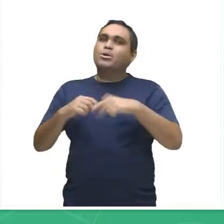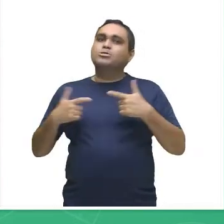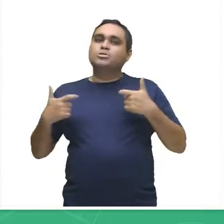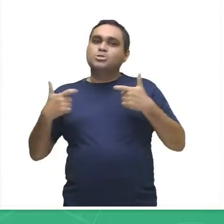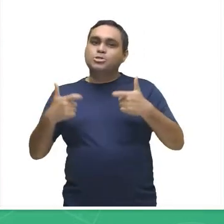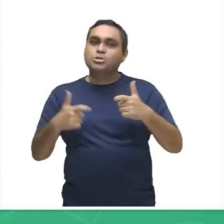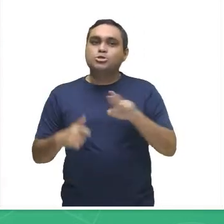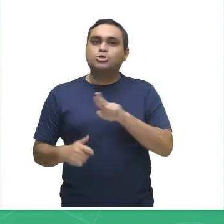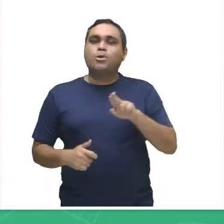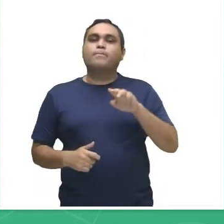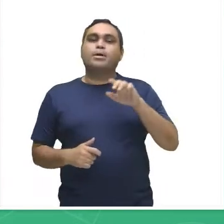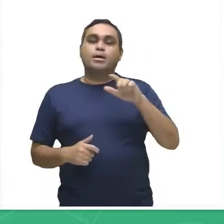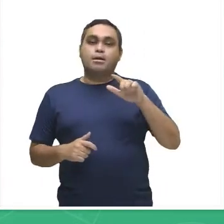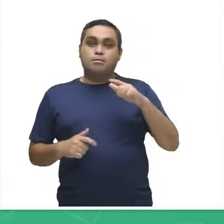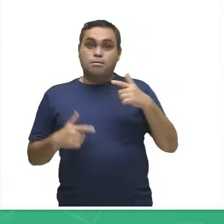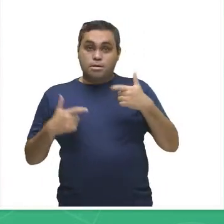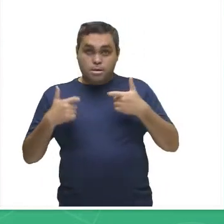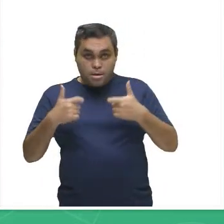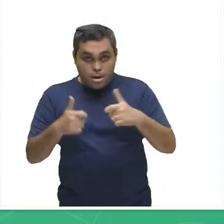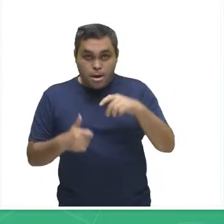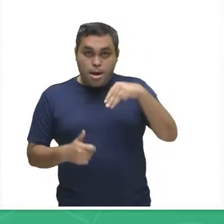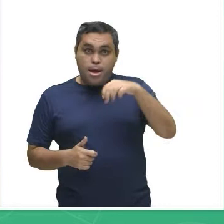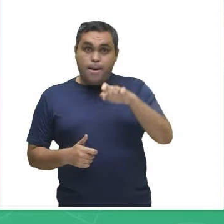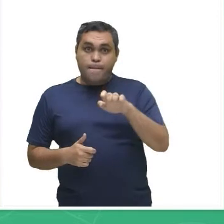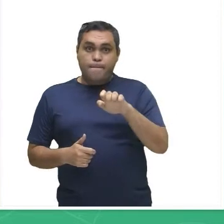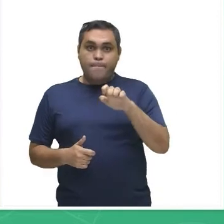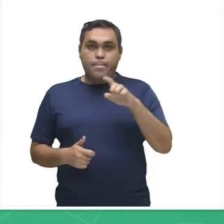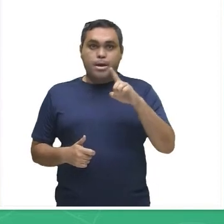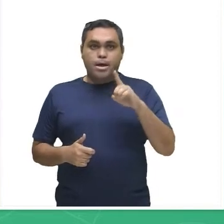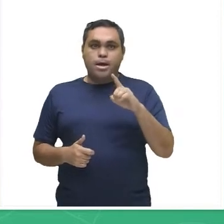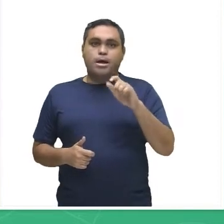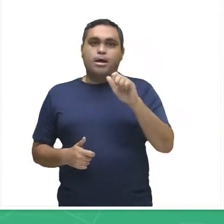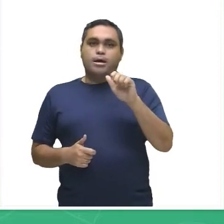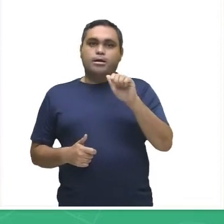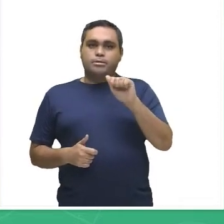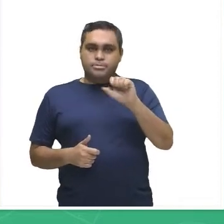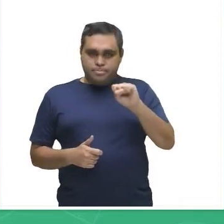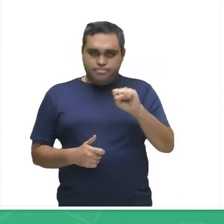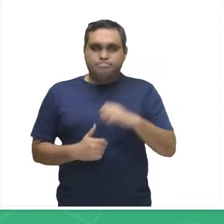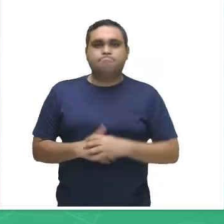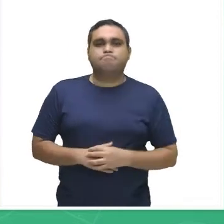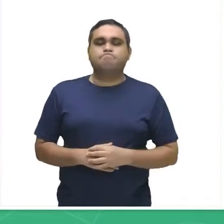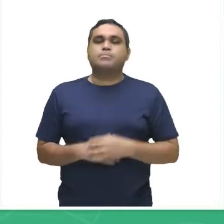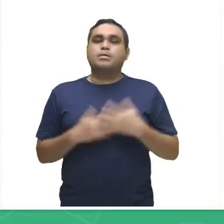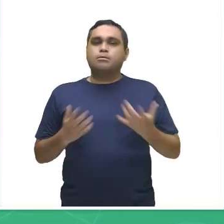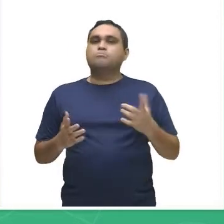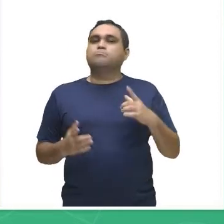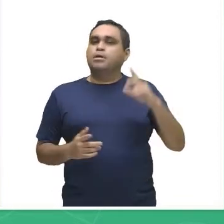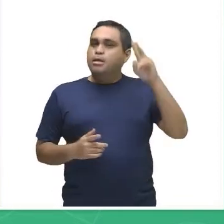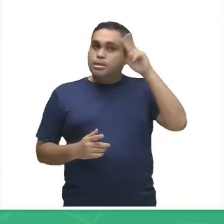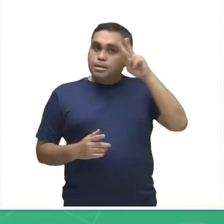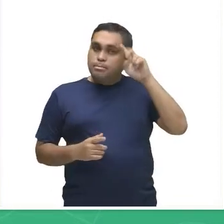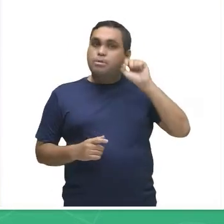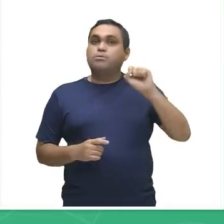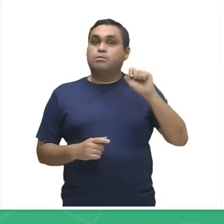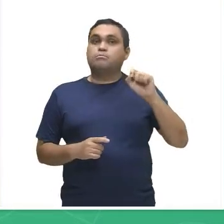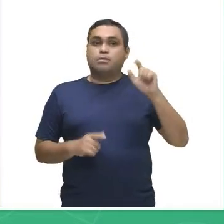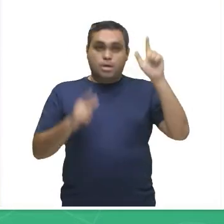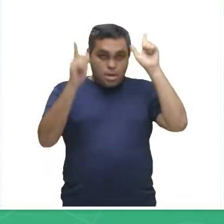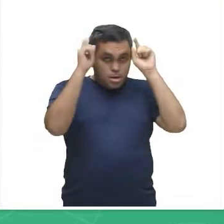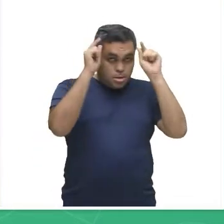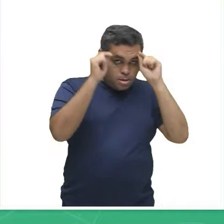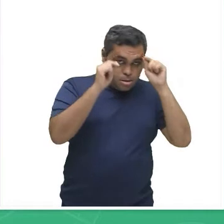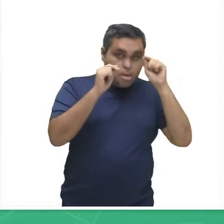guerras ocorridas na antiguidade entre as cidades-estado gregas, lembrando que a Grécia era formada por um conjunto